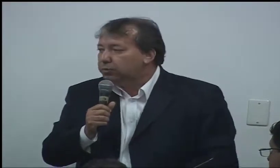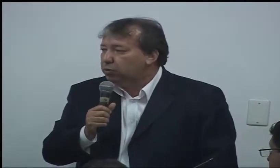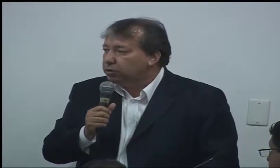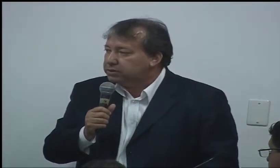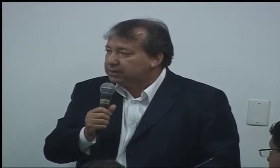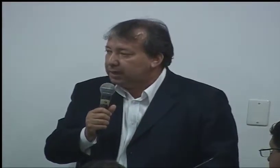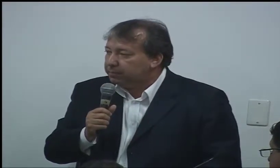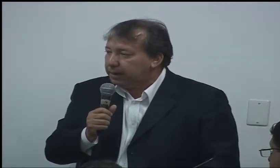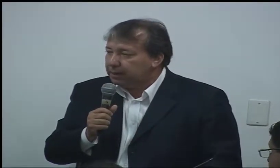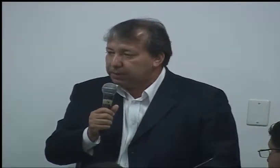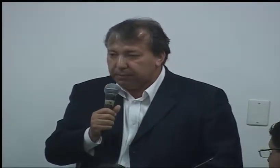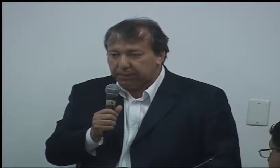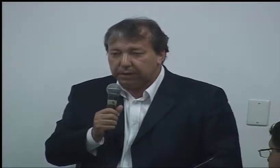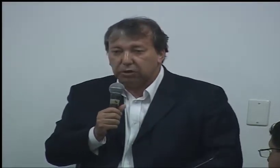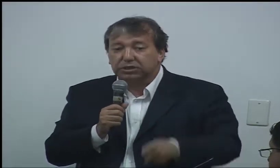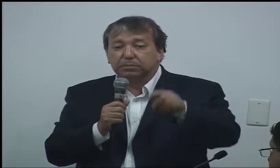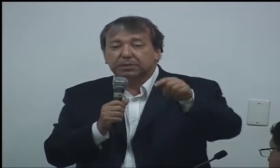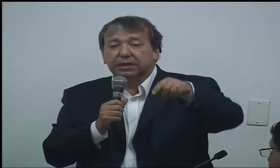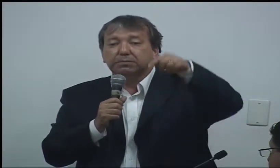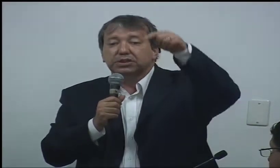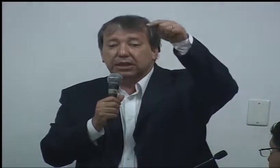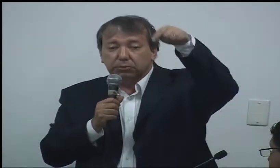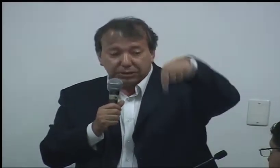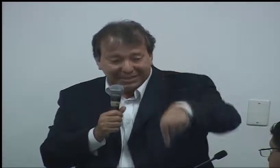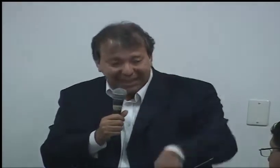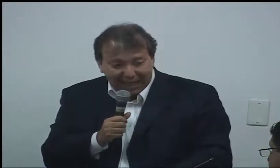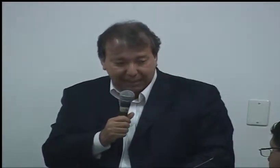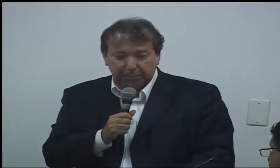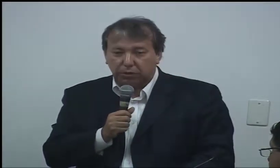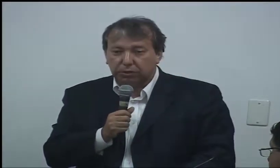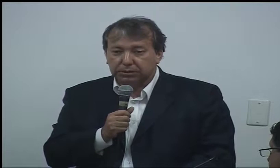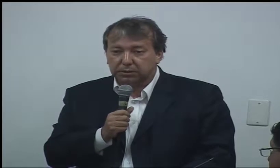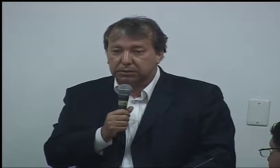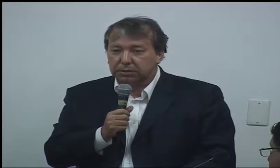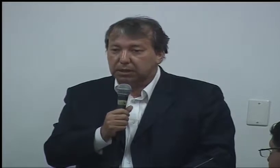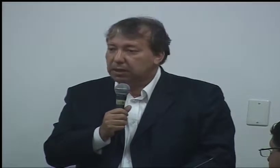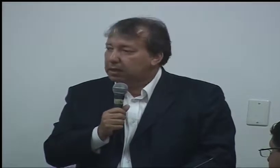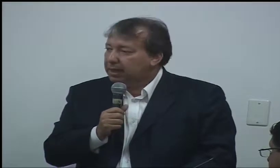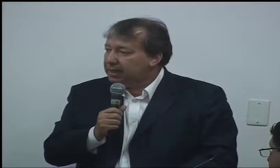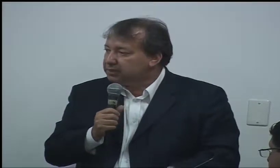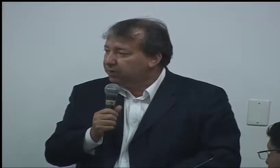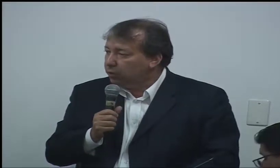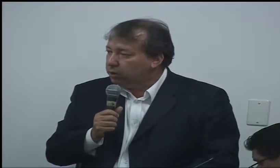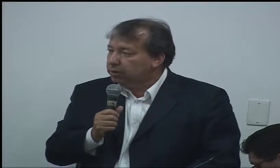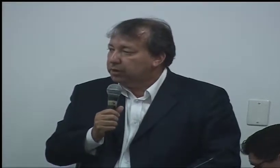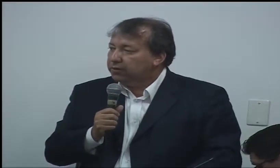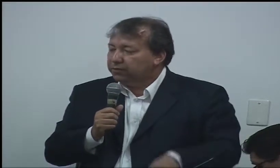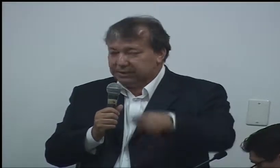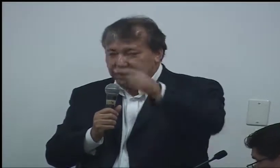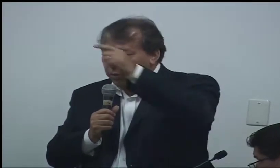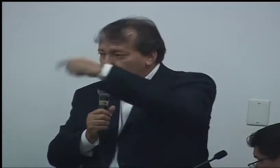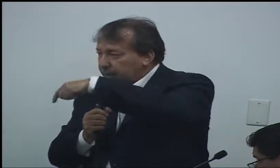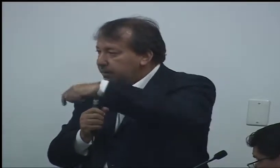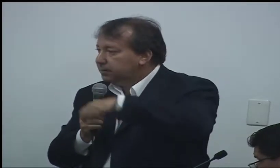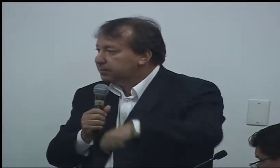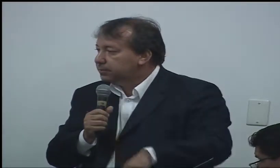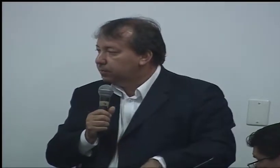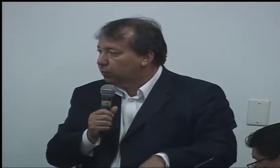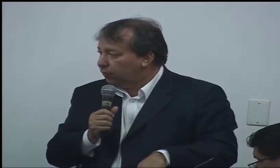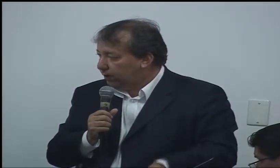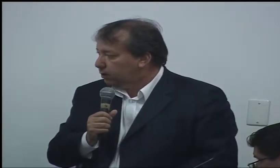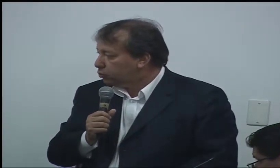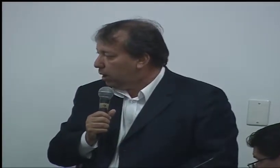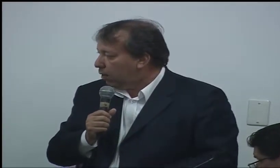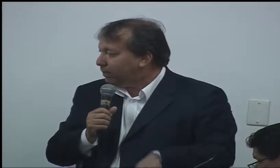4 milhões, já está liberado para Limeira. Nós estamos brigando para chegar nos 7 milhões. Esse valor vai ser agora,